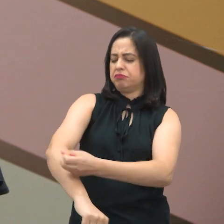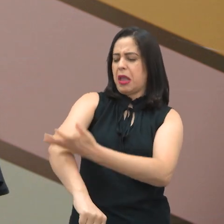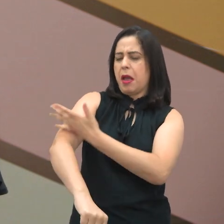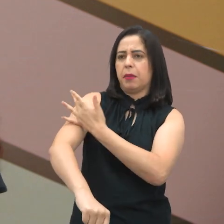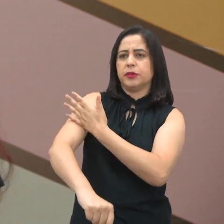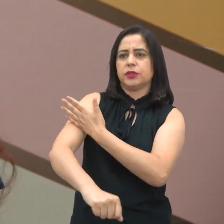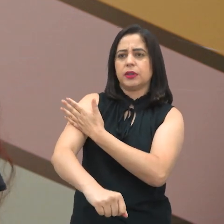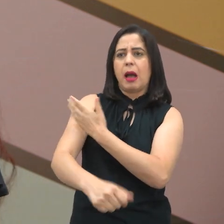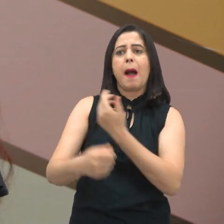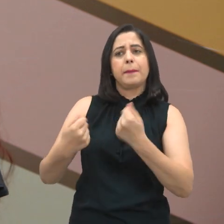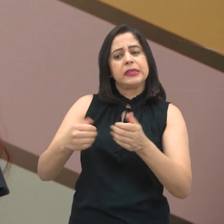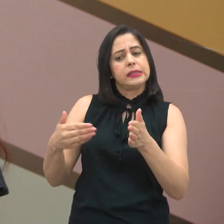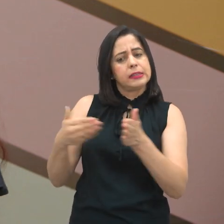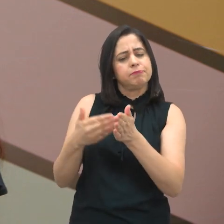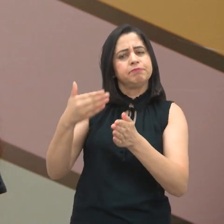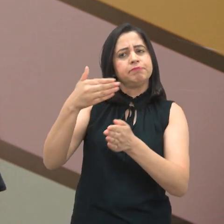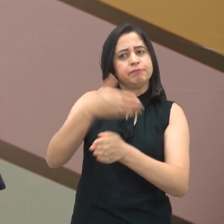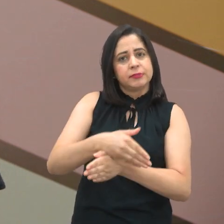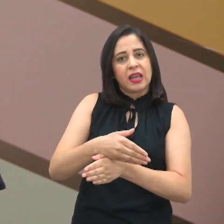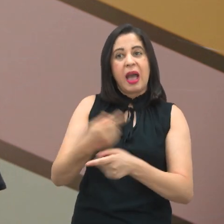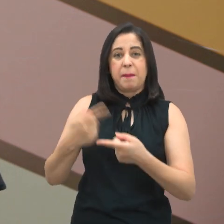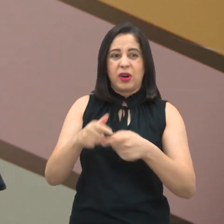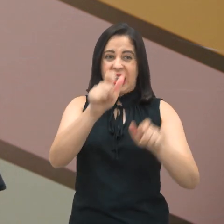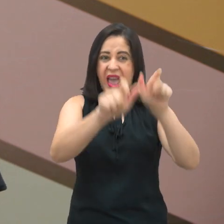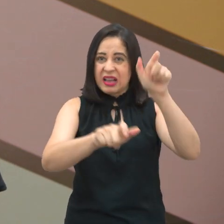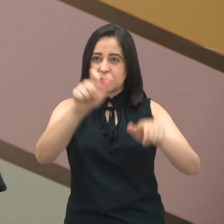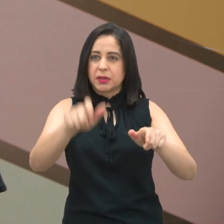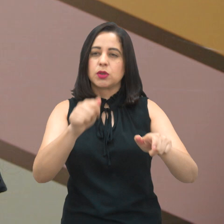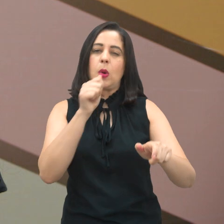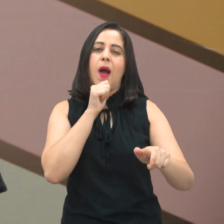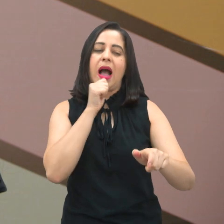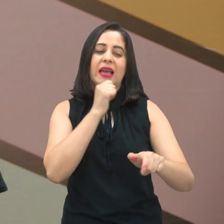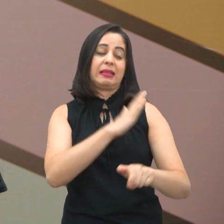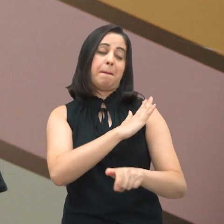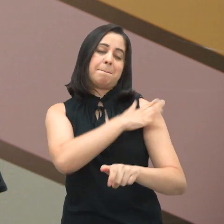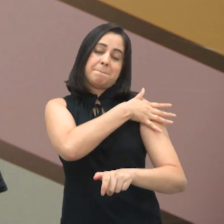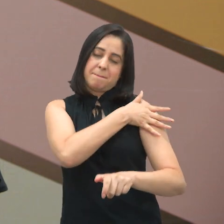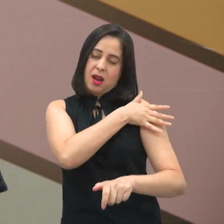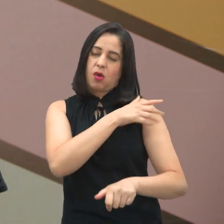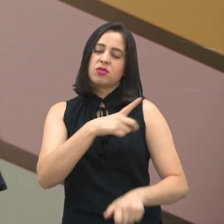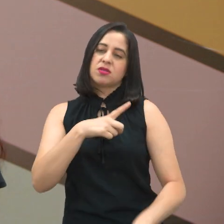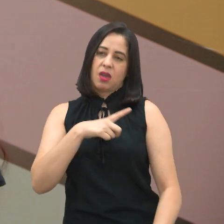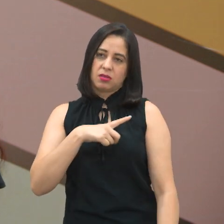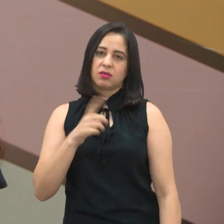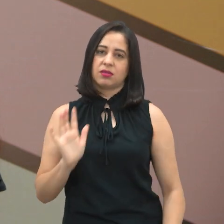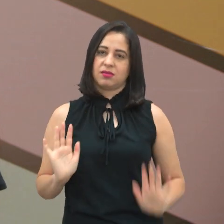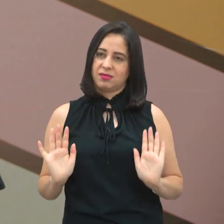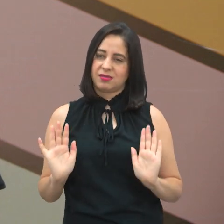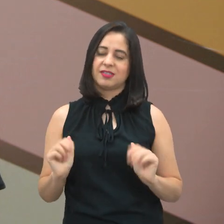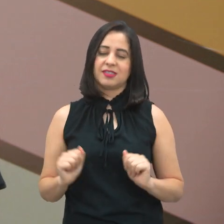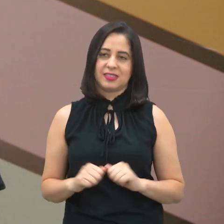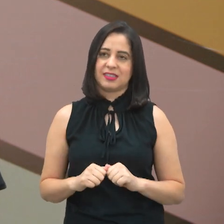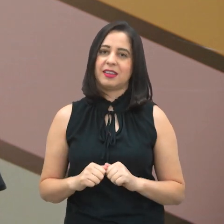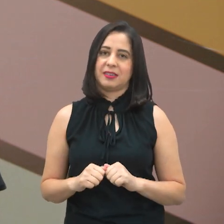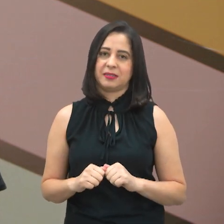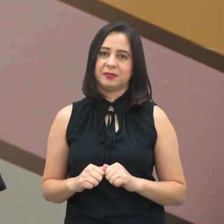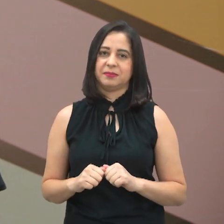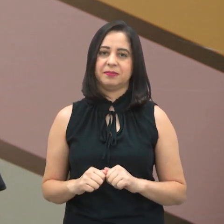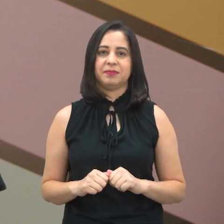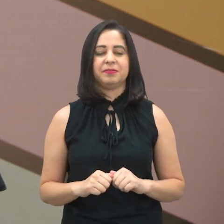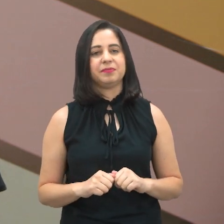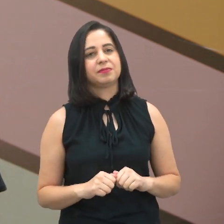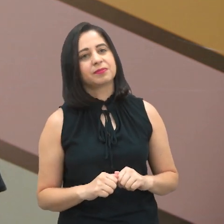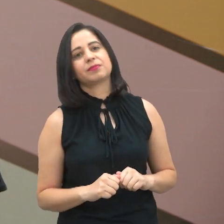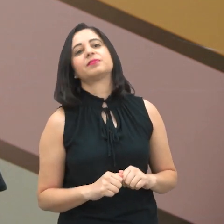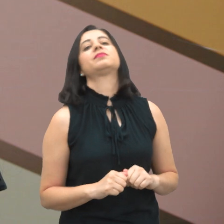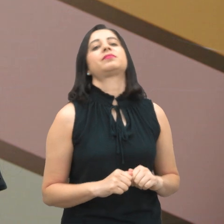doença. Infelizmente, ainda existe muito preconceito, muita ignorância em relação ao tema e discriminação em relação às pessoas vivendo com